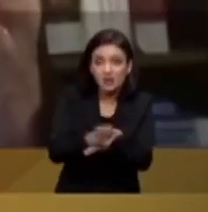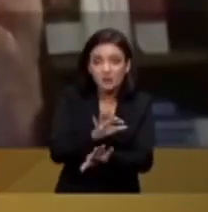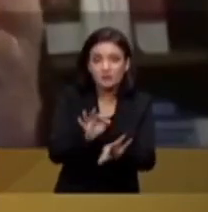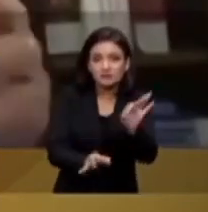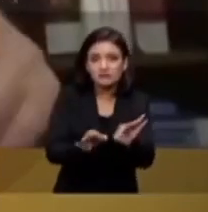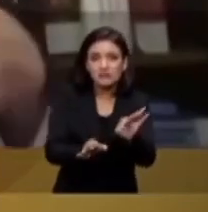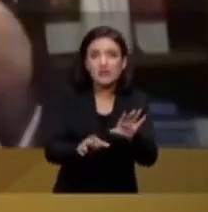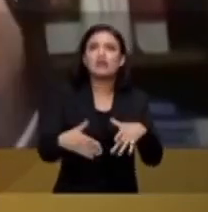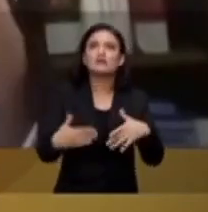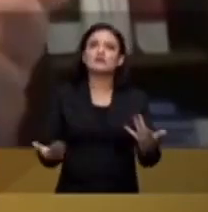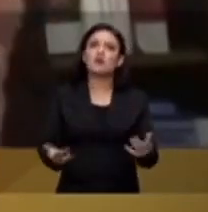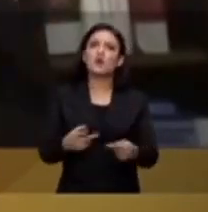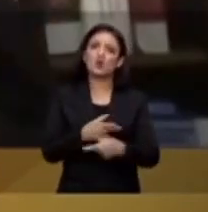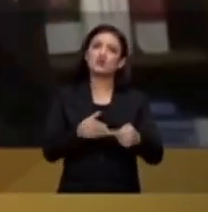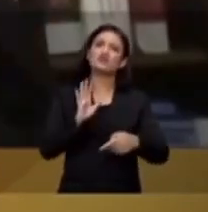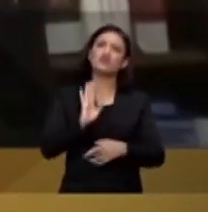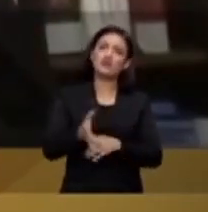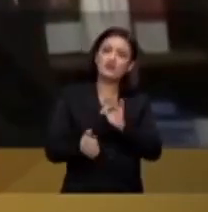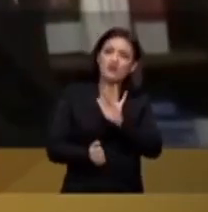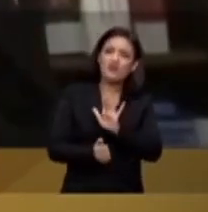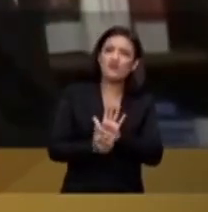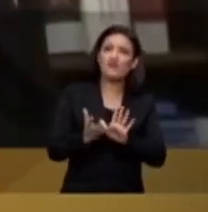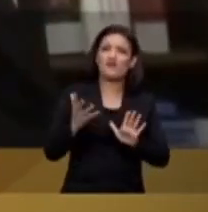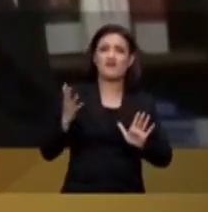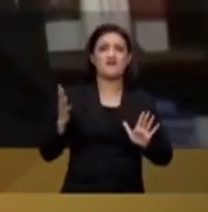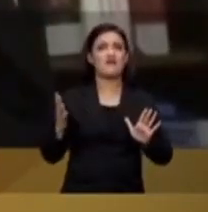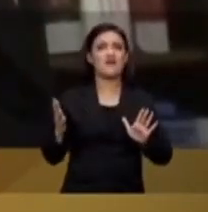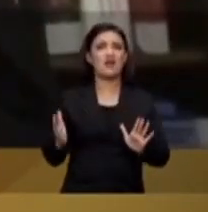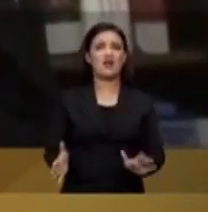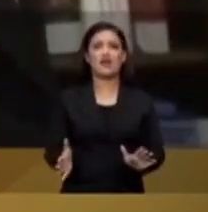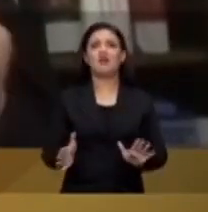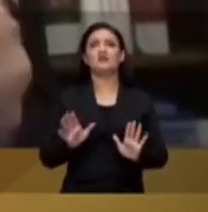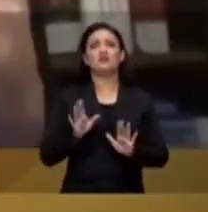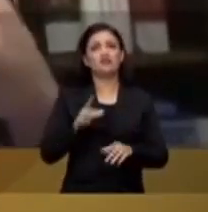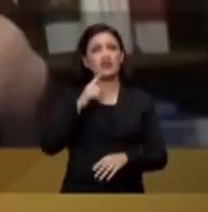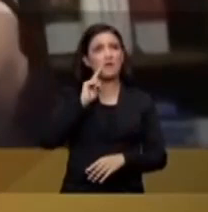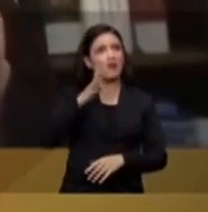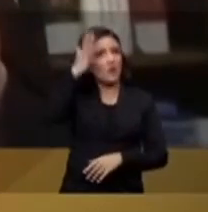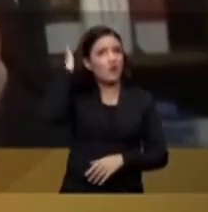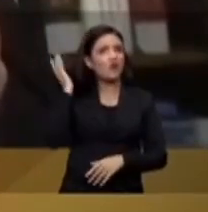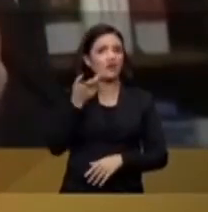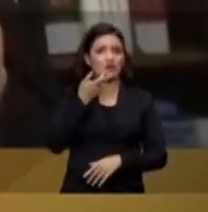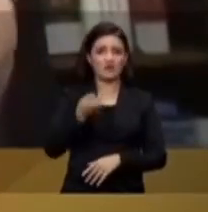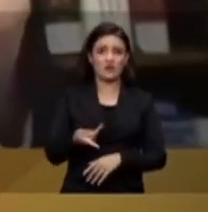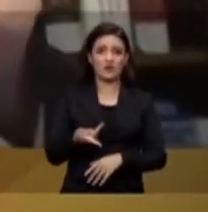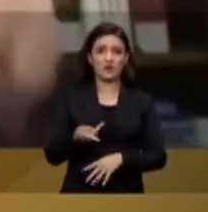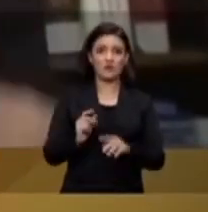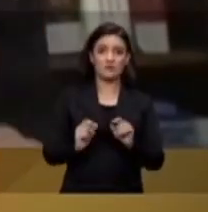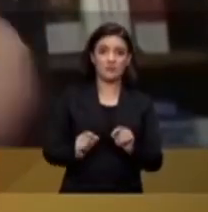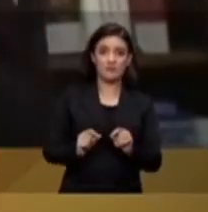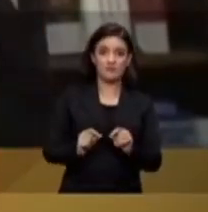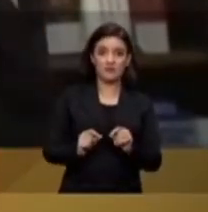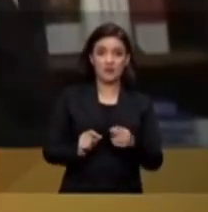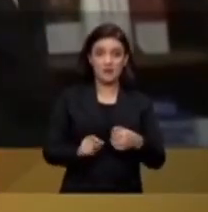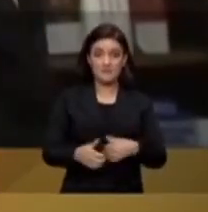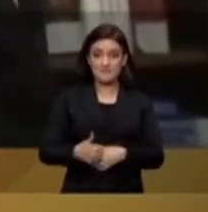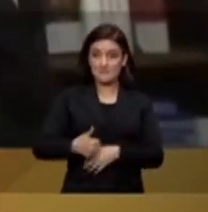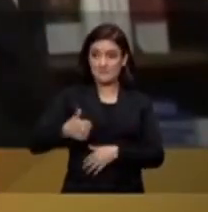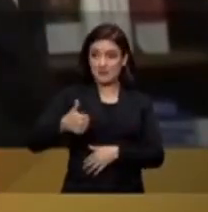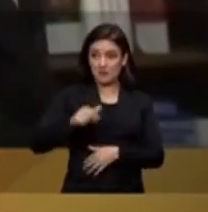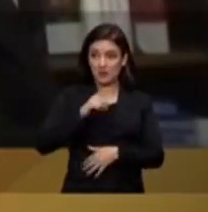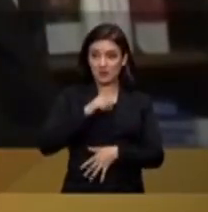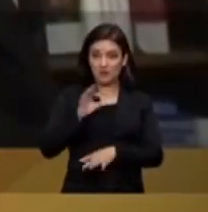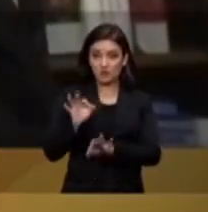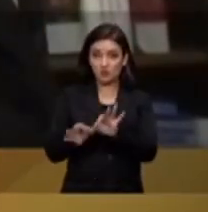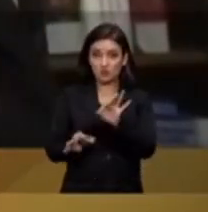foi várias vezes suscitada pelo eminente ministro Marco Aurélio, porque primeiro julgou-se